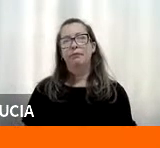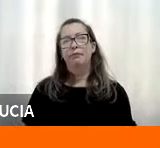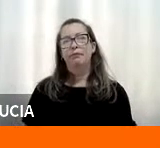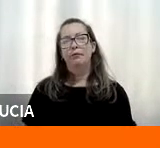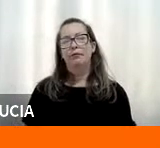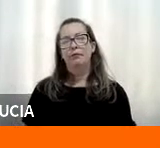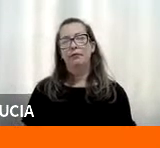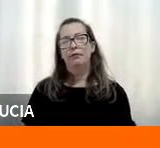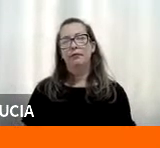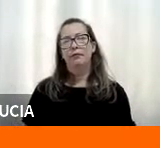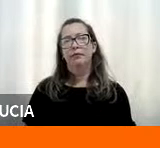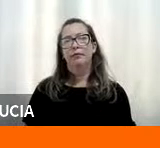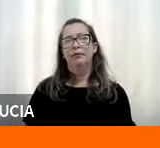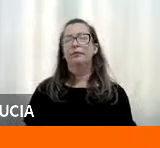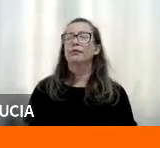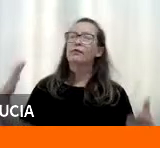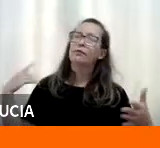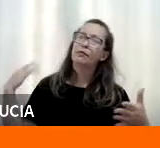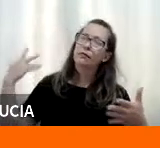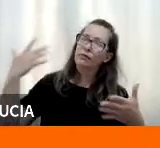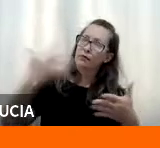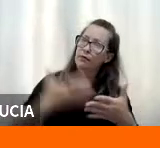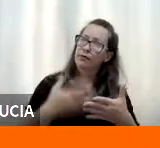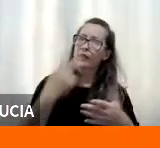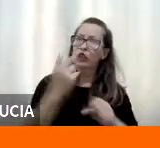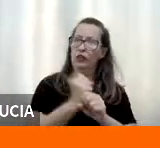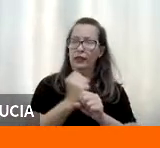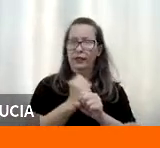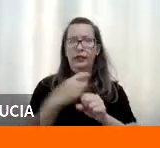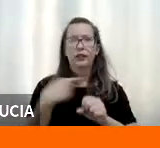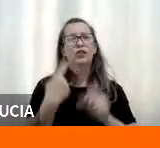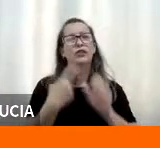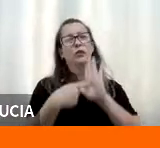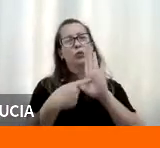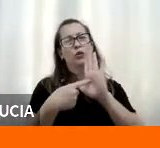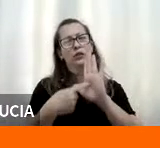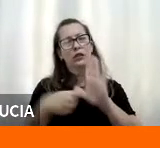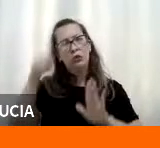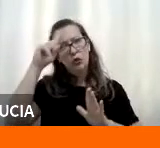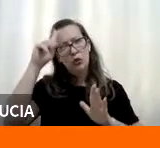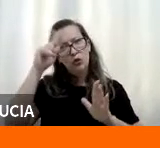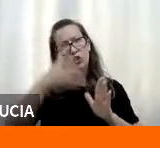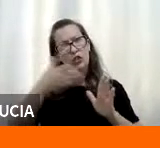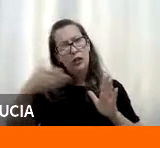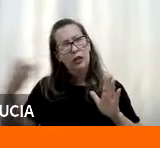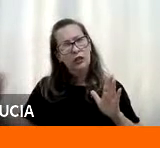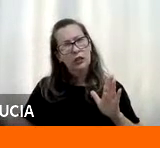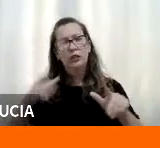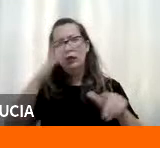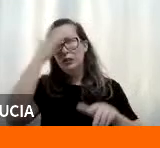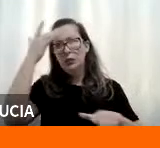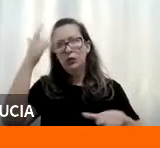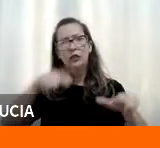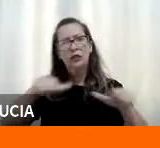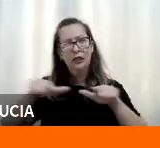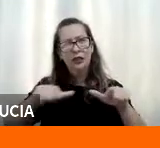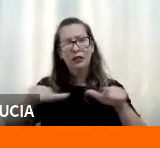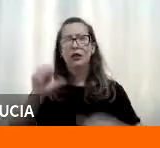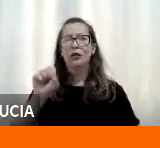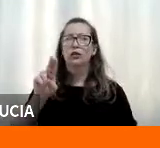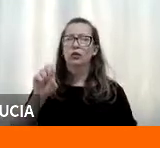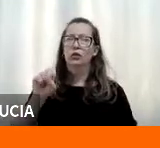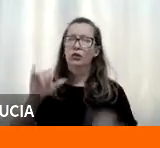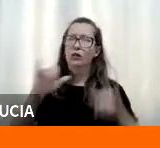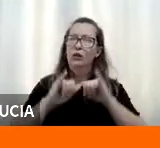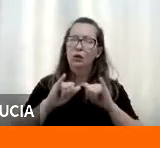Ao longo desses dois anos, mostramos o dia a dia dos trabalhadores do SUS, publicamos seus relatos